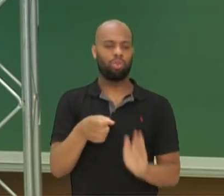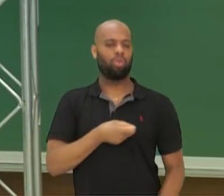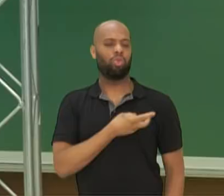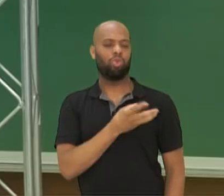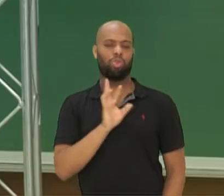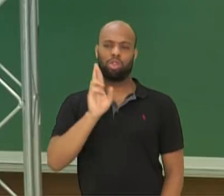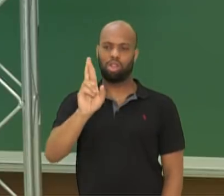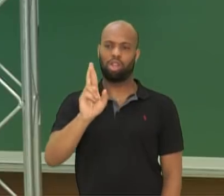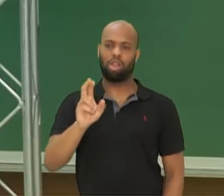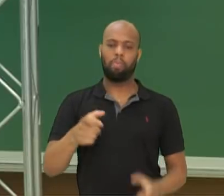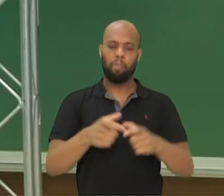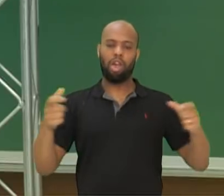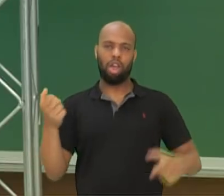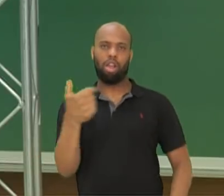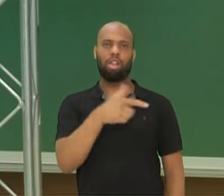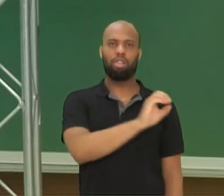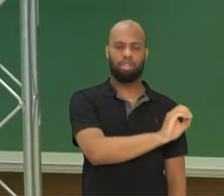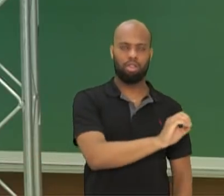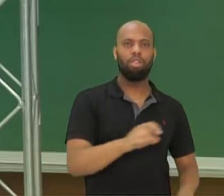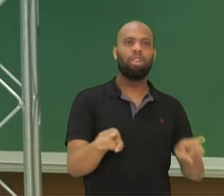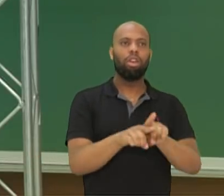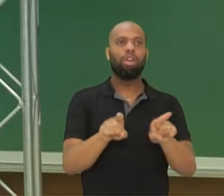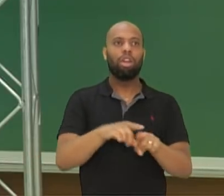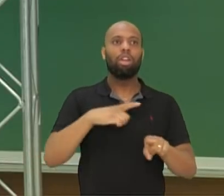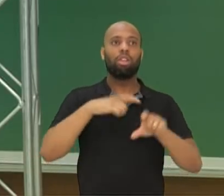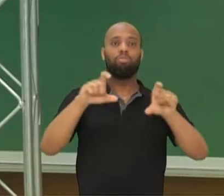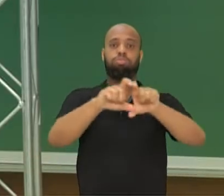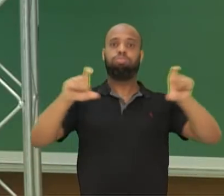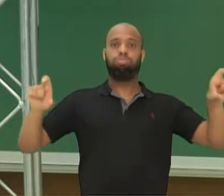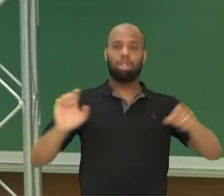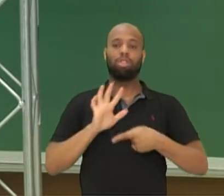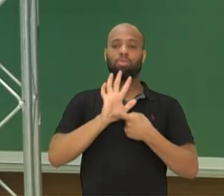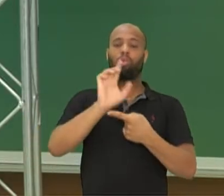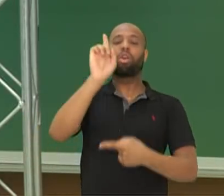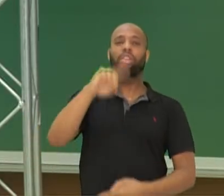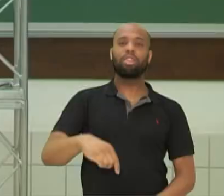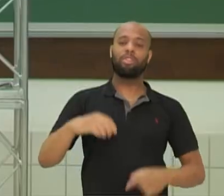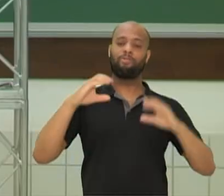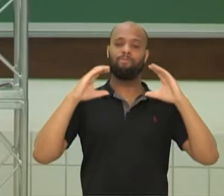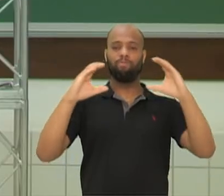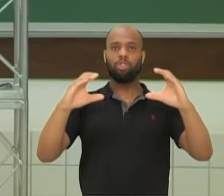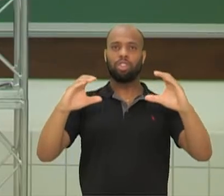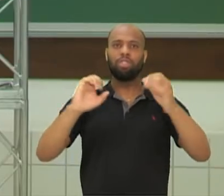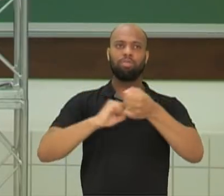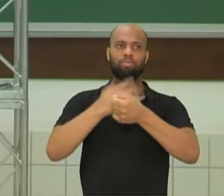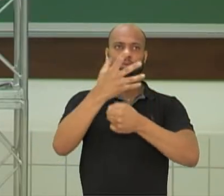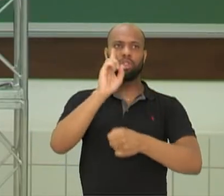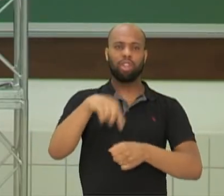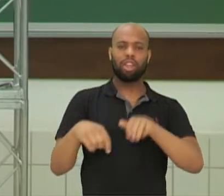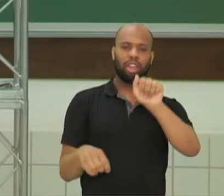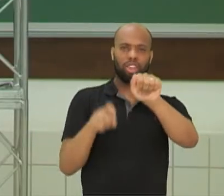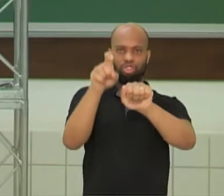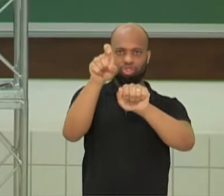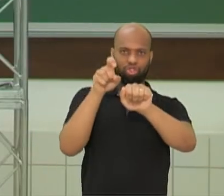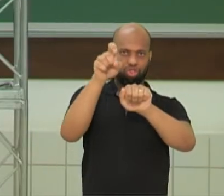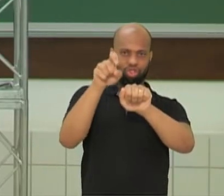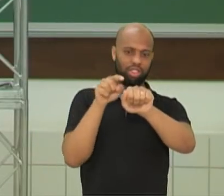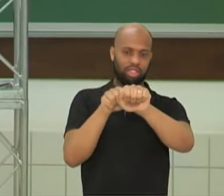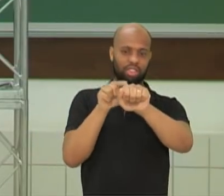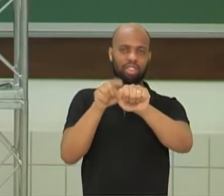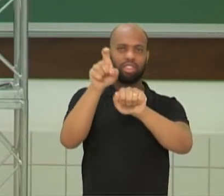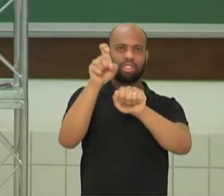zero. A expressão que determina essa função exponencial é o a elevado a x. Esse